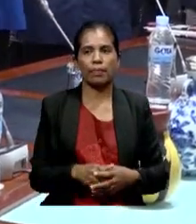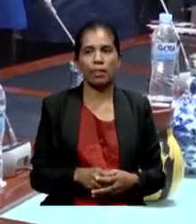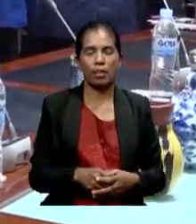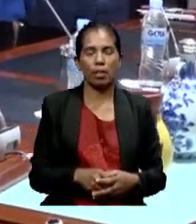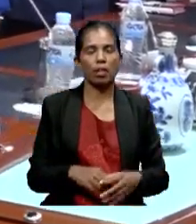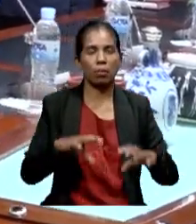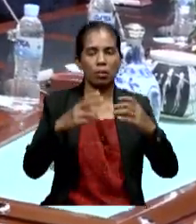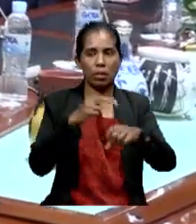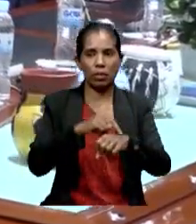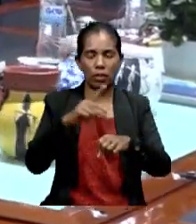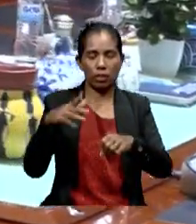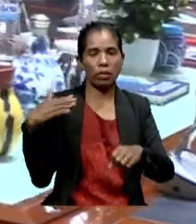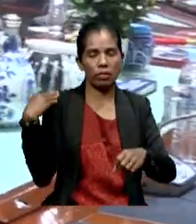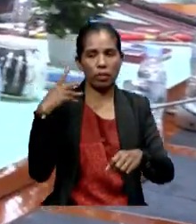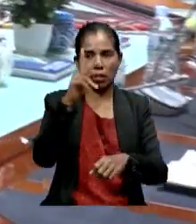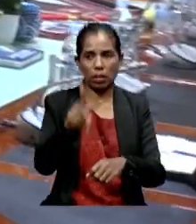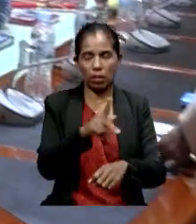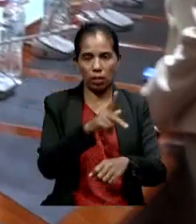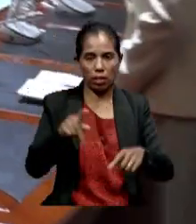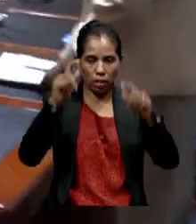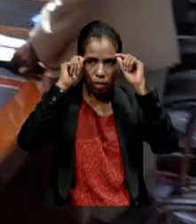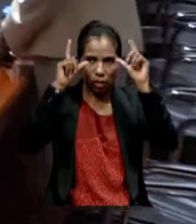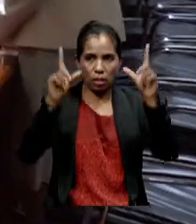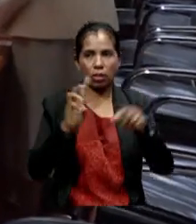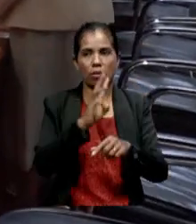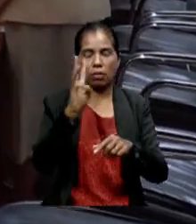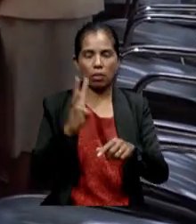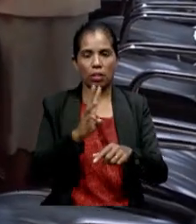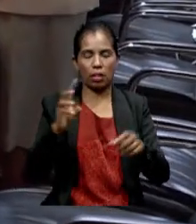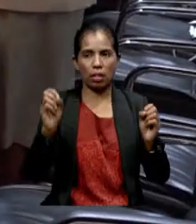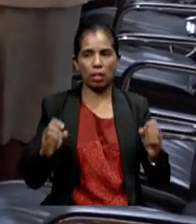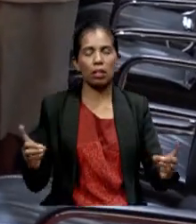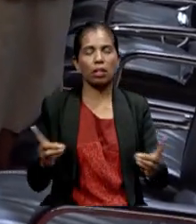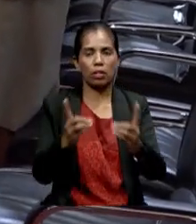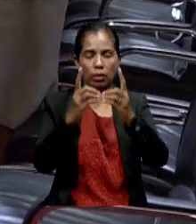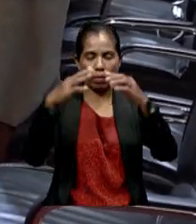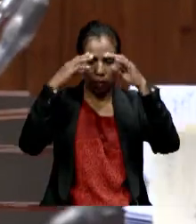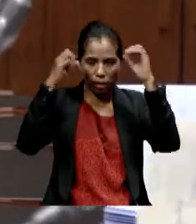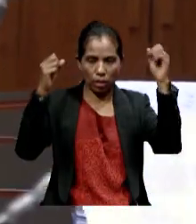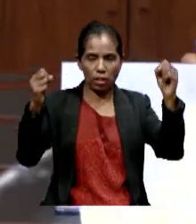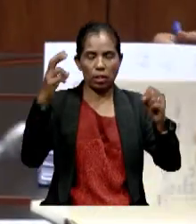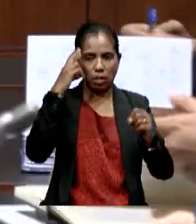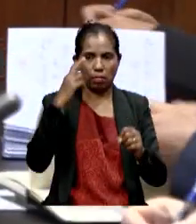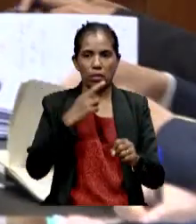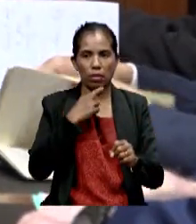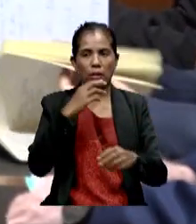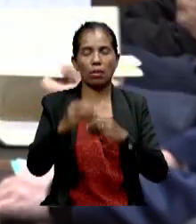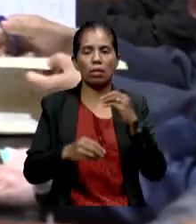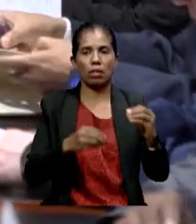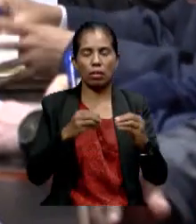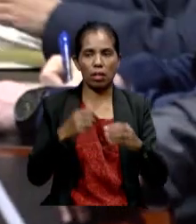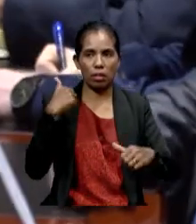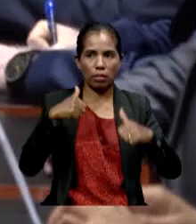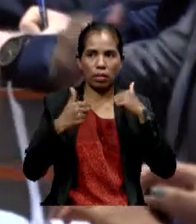Comissão Nacional de Juventude Católica Timor-Leste, quarta ne atualiza para o Presidente da República, José Ramos Horta, quando a atividade